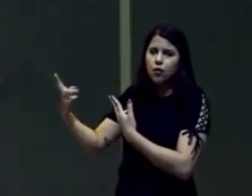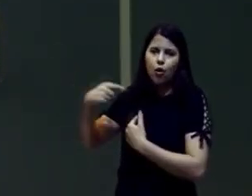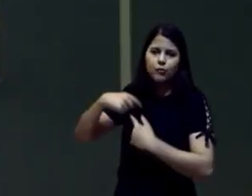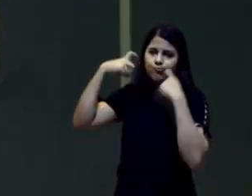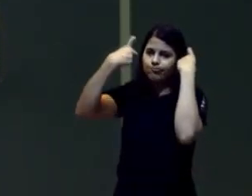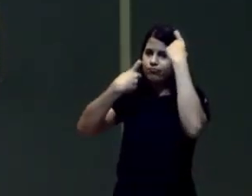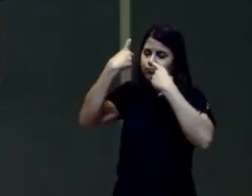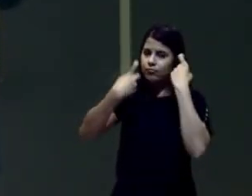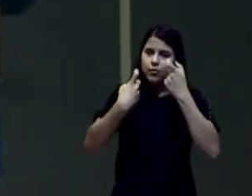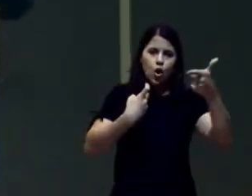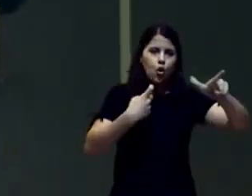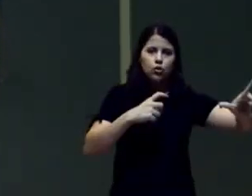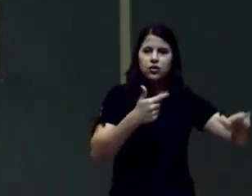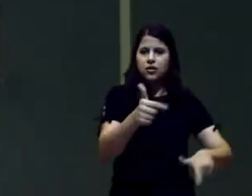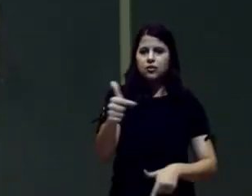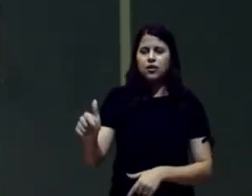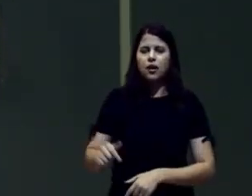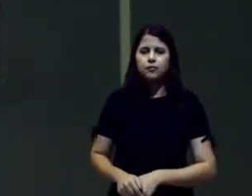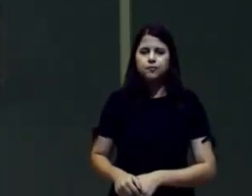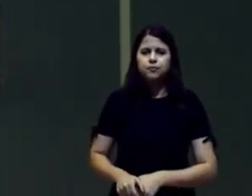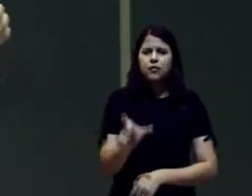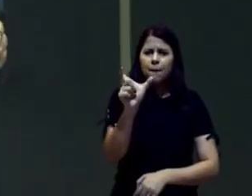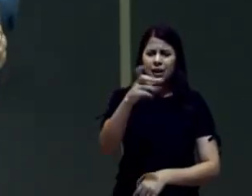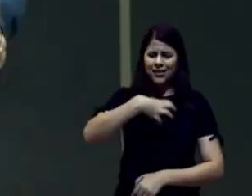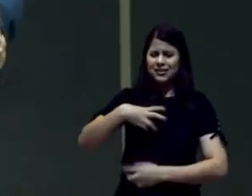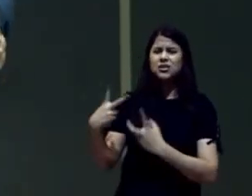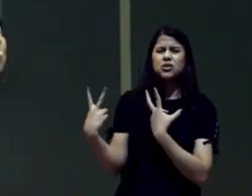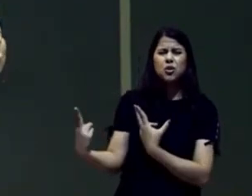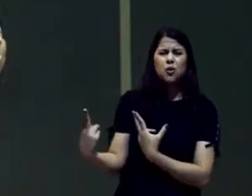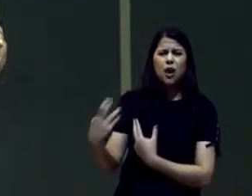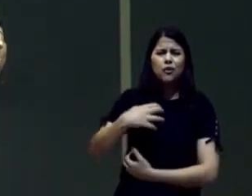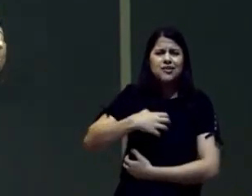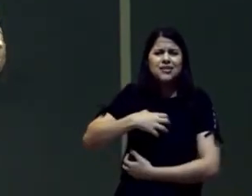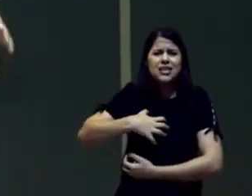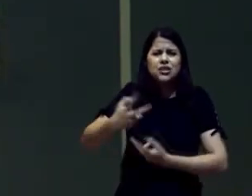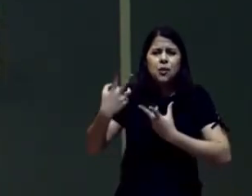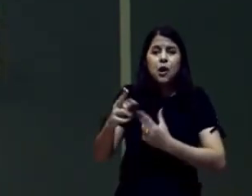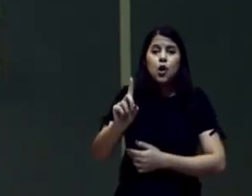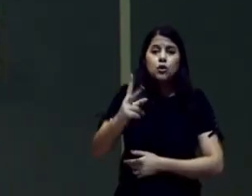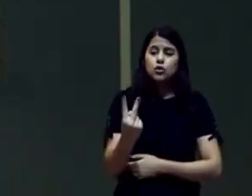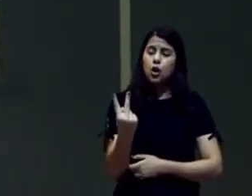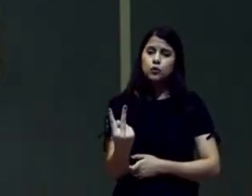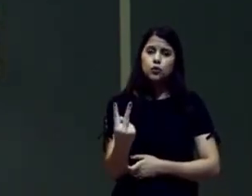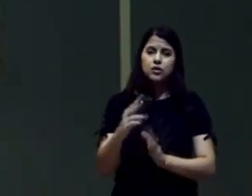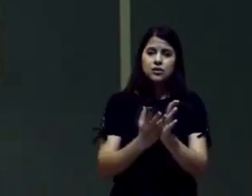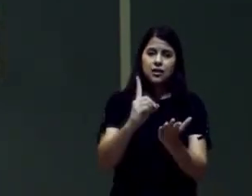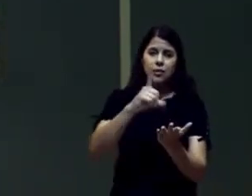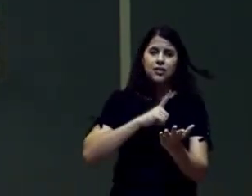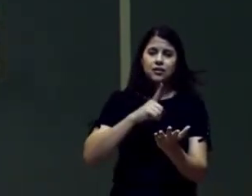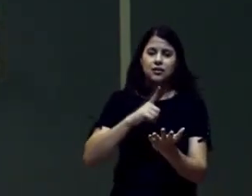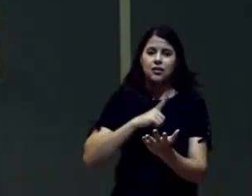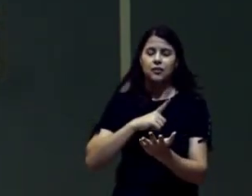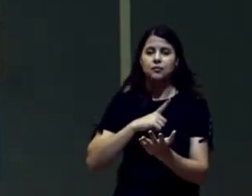esta palavra, mesmo sentimento. Esta palavra aparece somente 2 vezes na Bíblia. E quando Paulo está dizendo que não tem